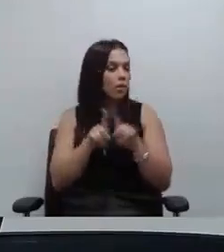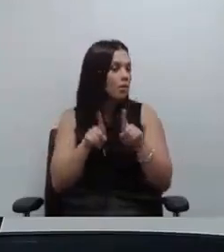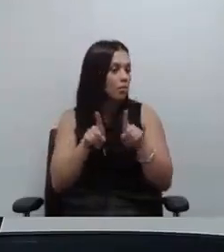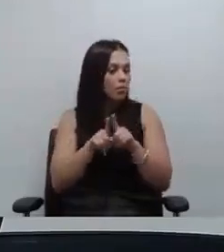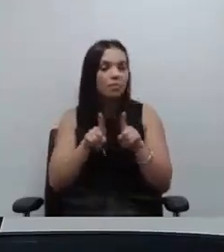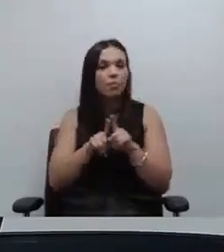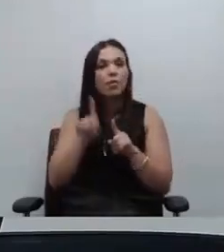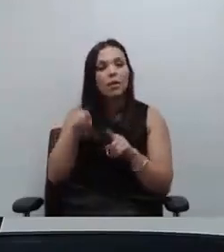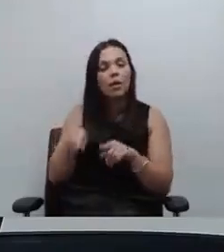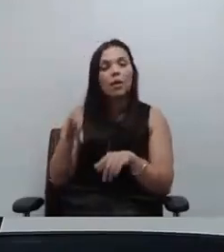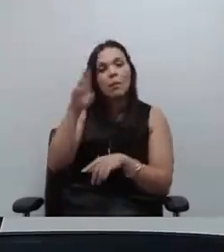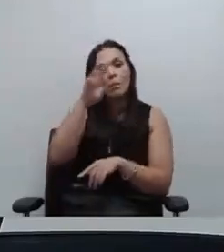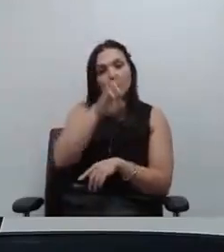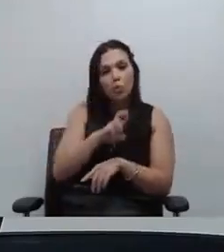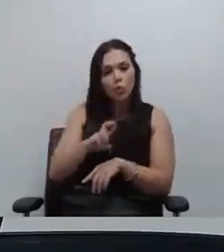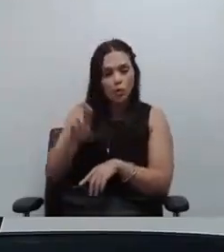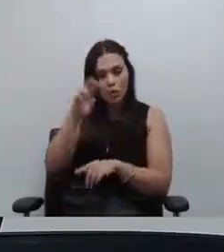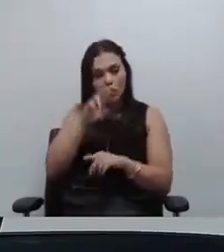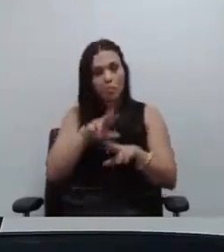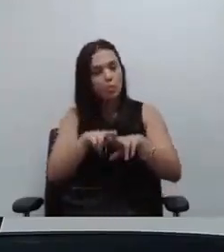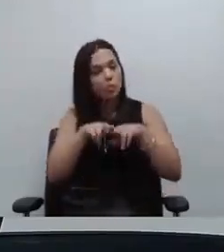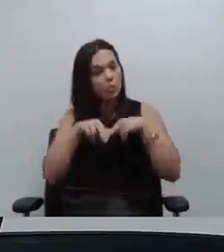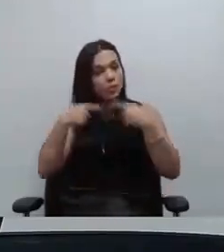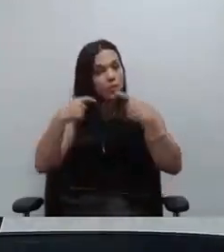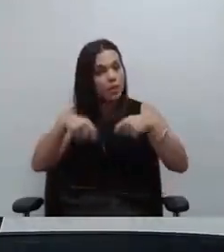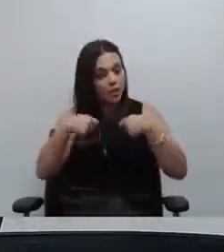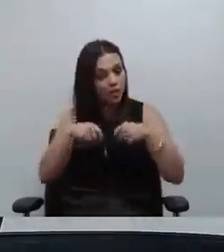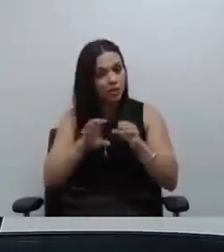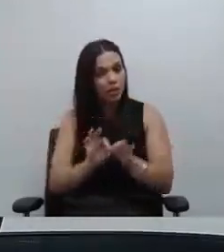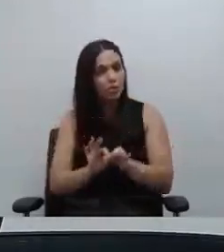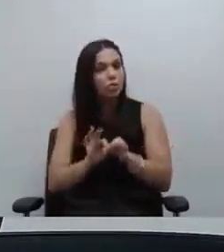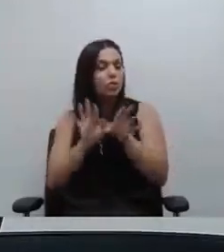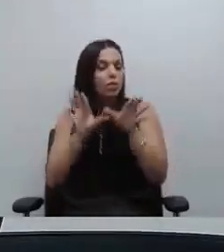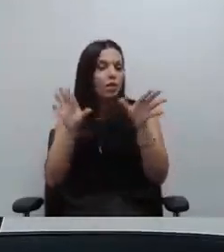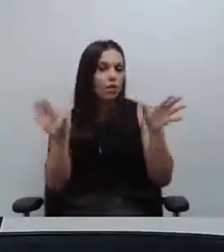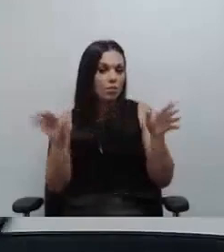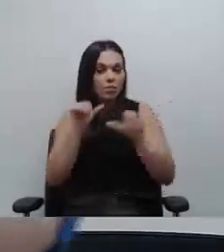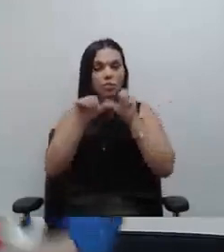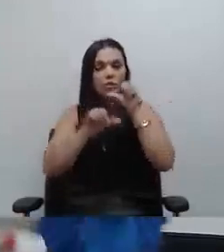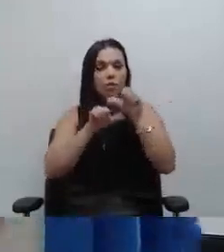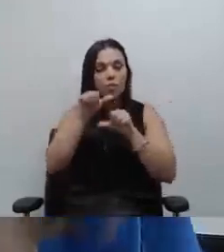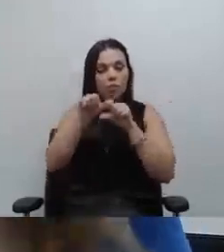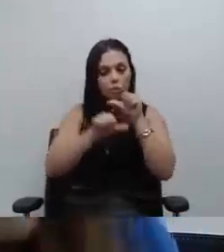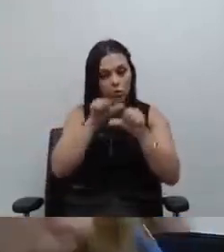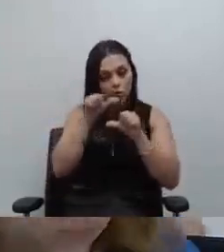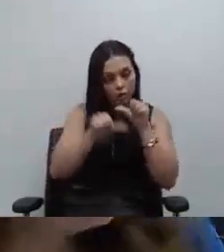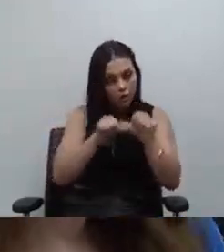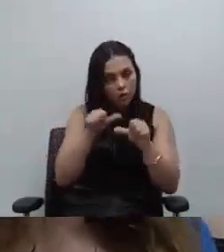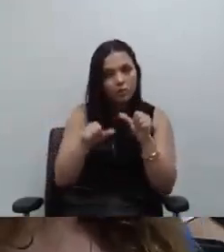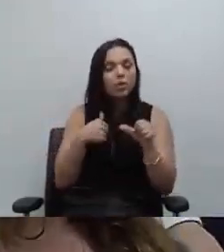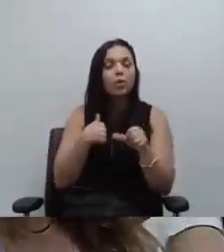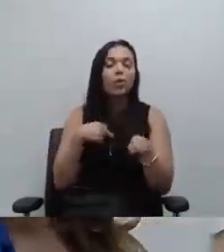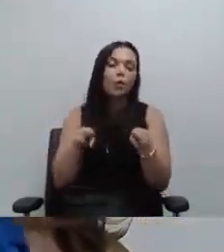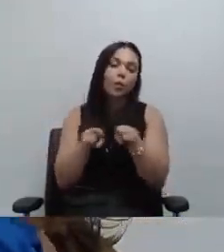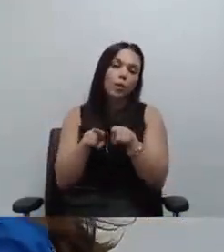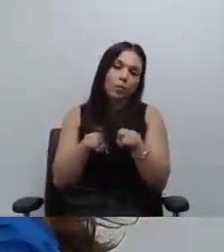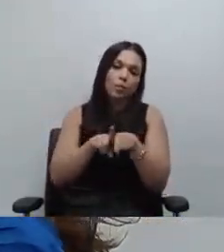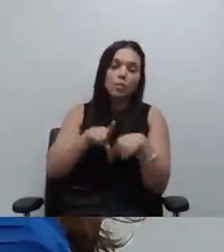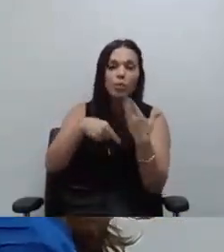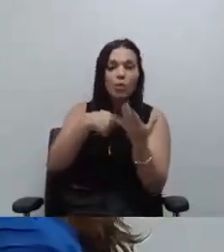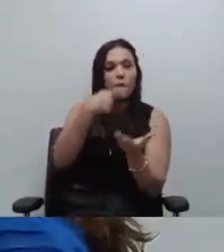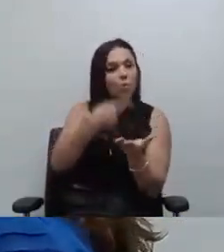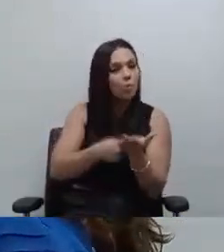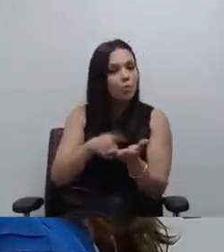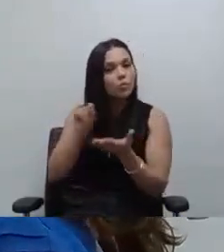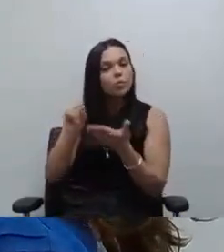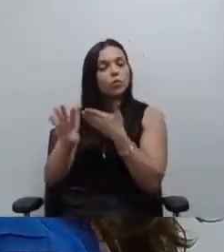monitoramento. Então, como algumas demandam esse tipo de deliberação, de modificação das deliberações, eu também me comprometi com a